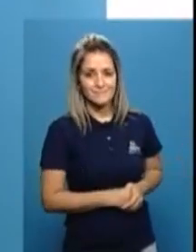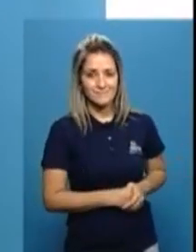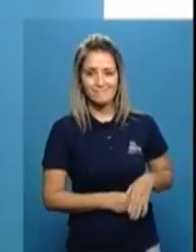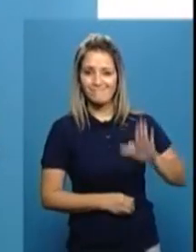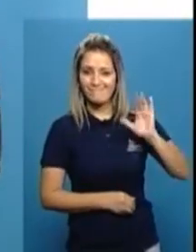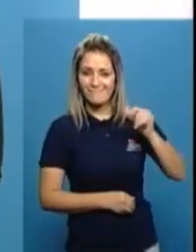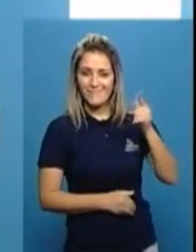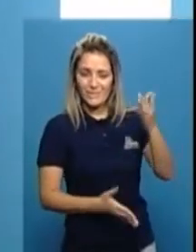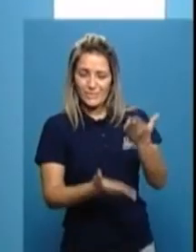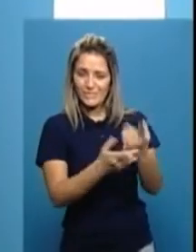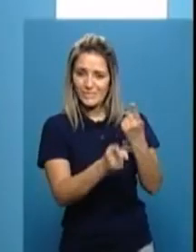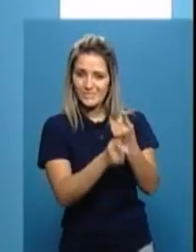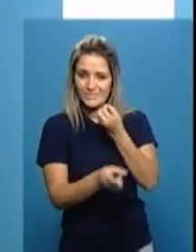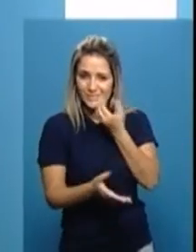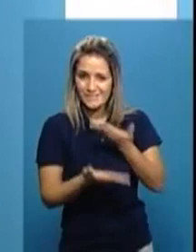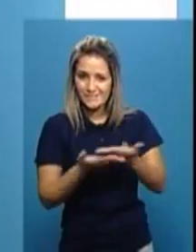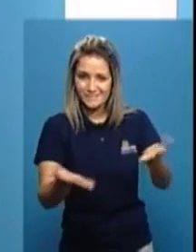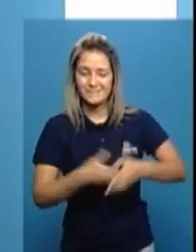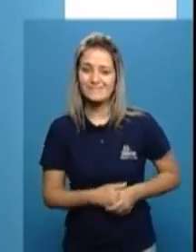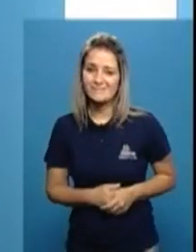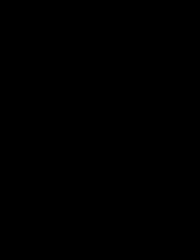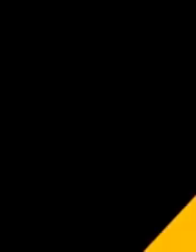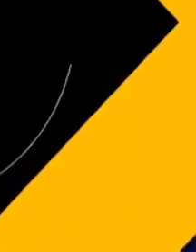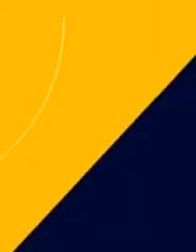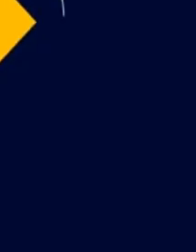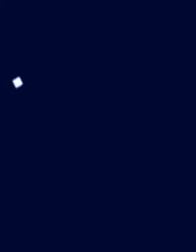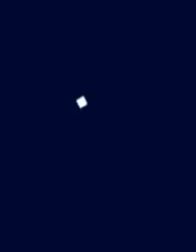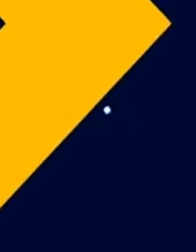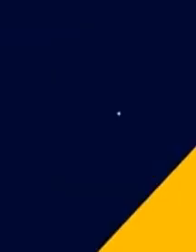Até a próxima aula e bons estudos!